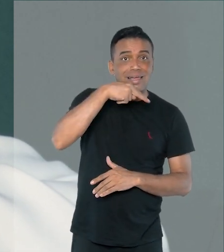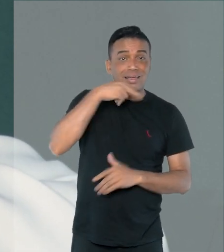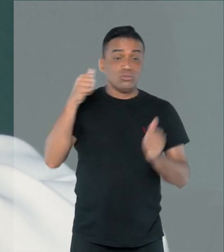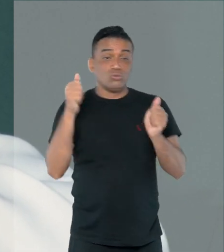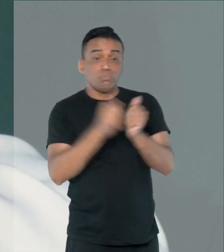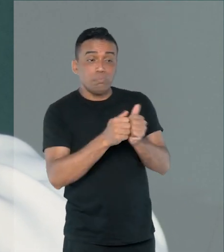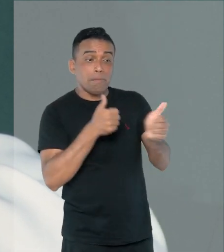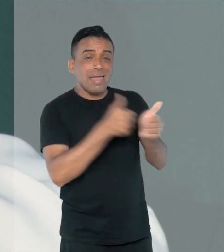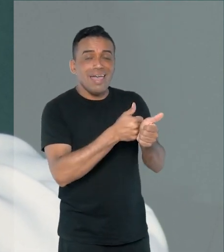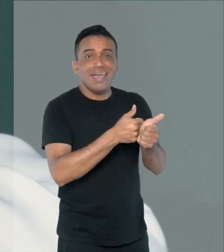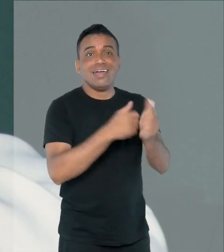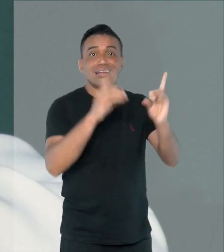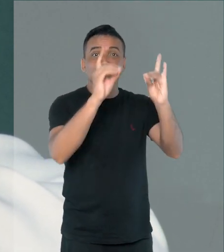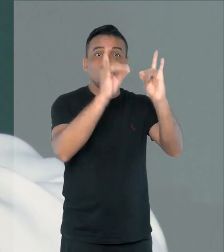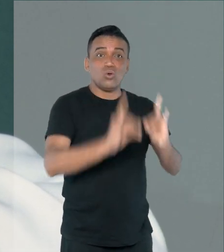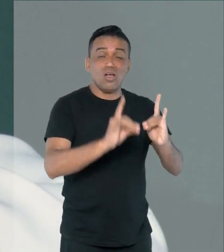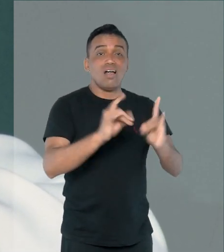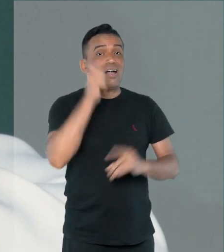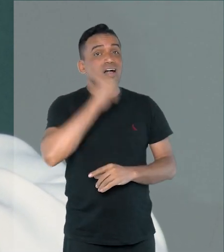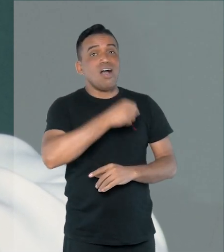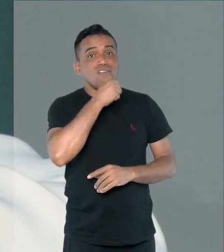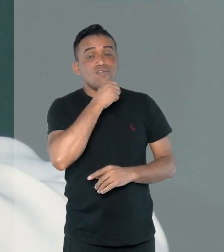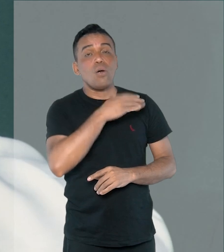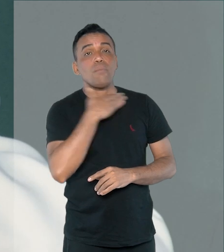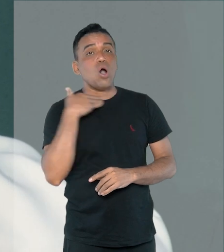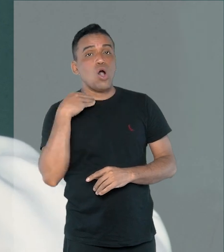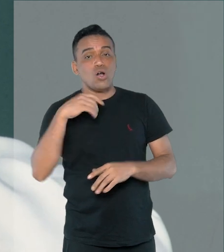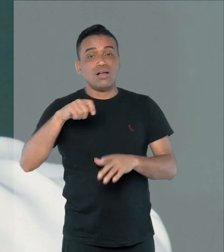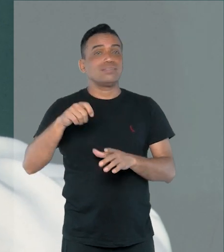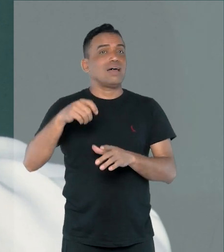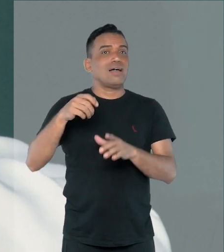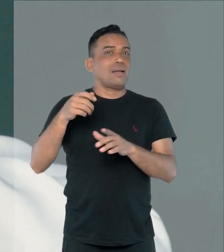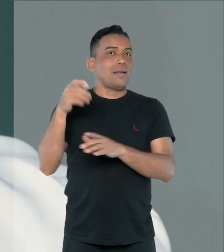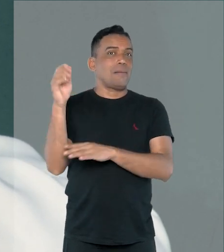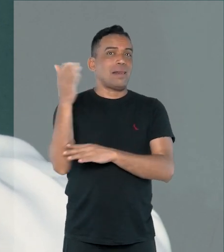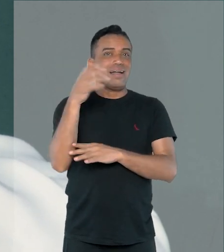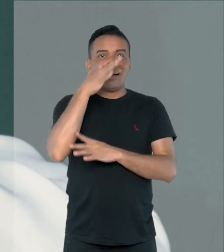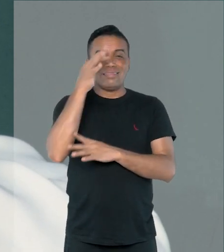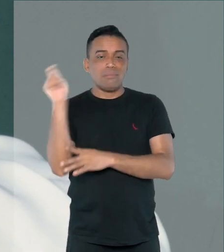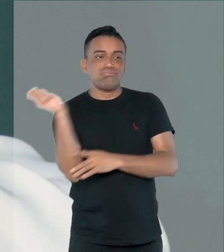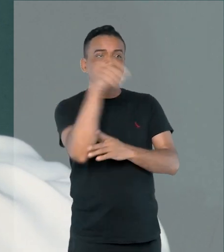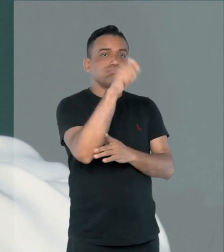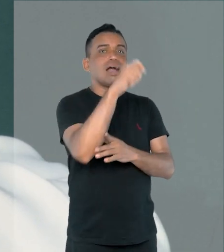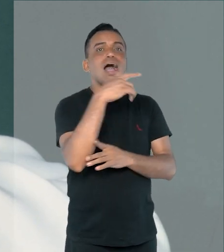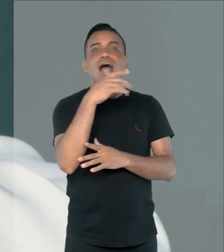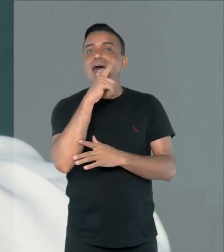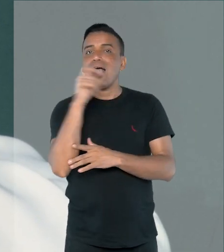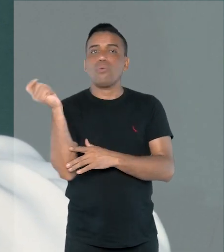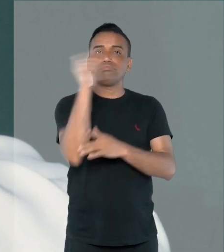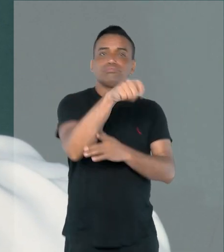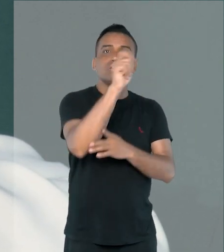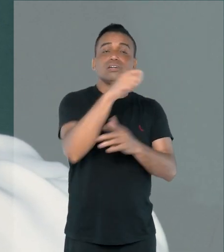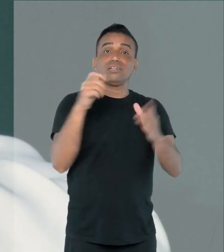em cima da avó. Então, o bacana da história são esses detalhes, né, que você vê ali,